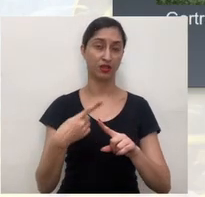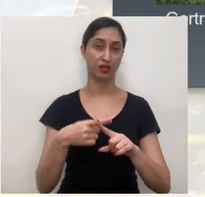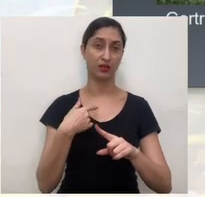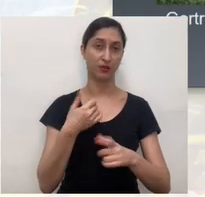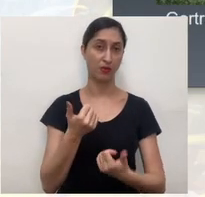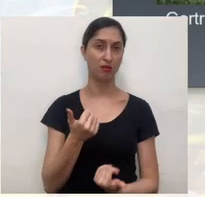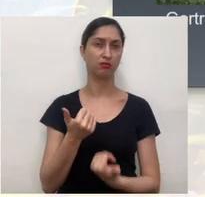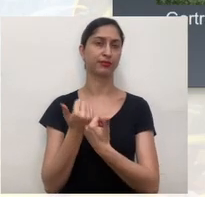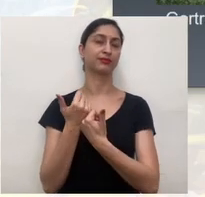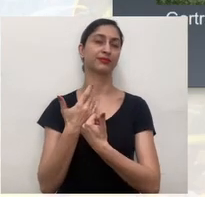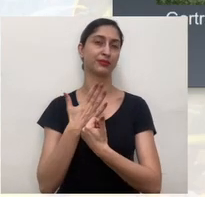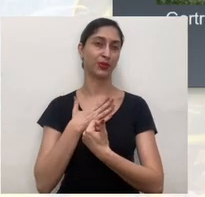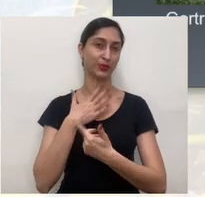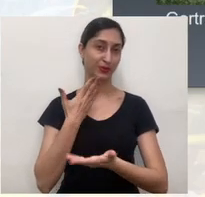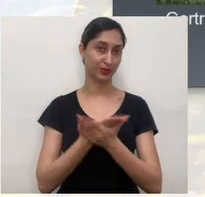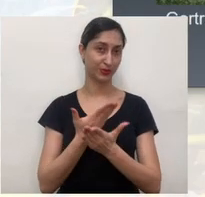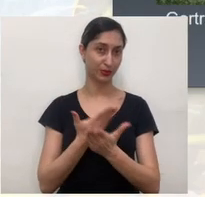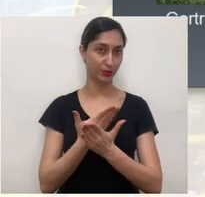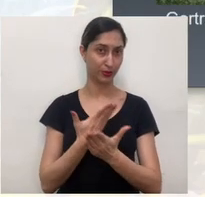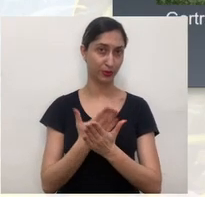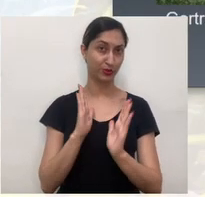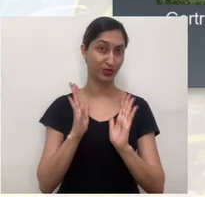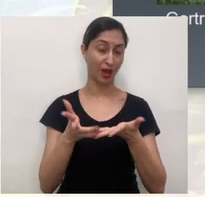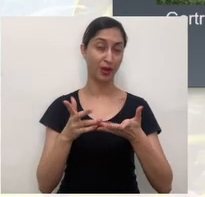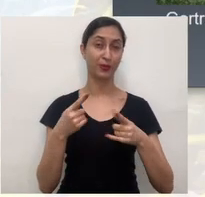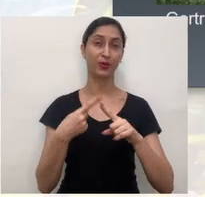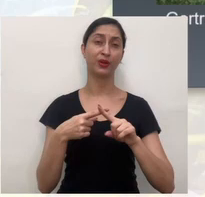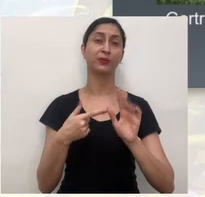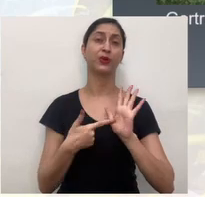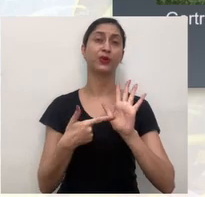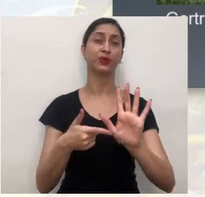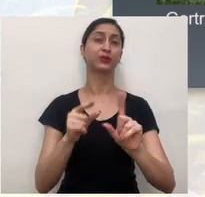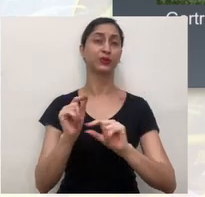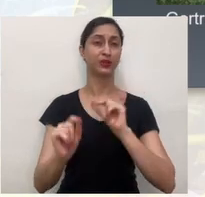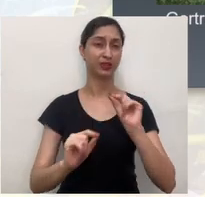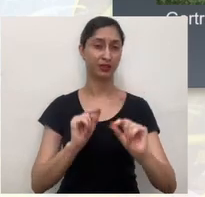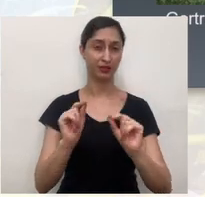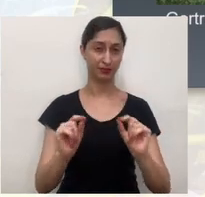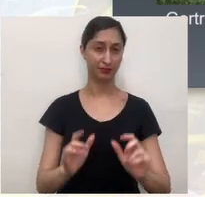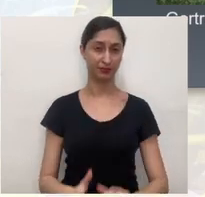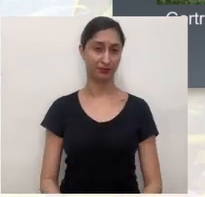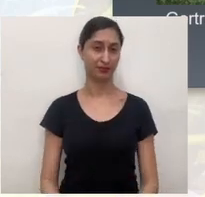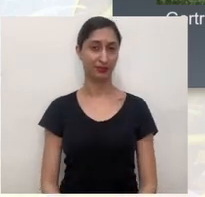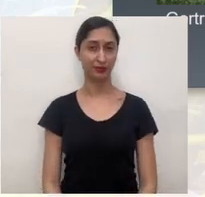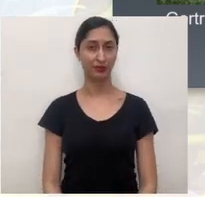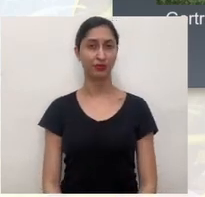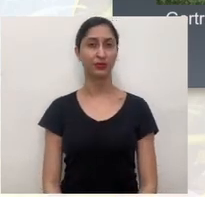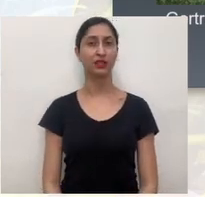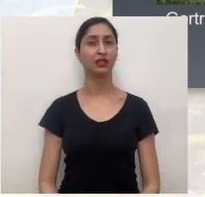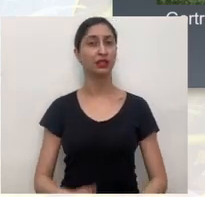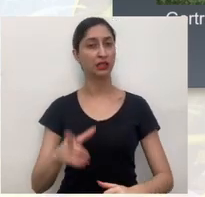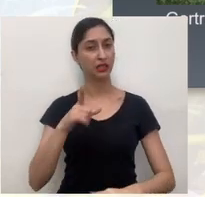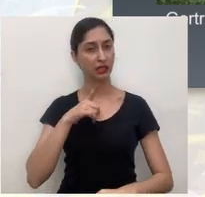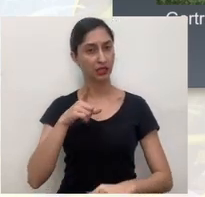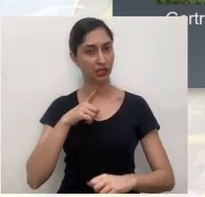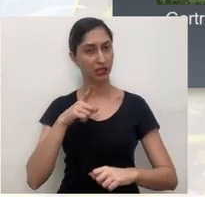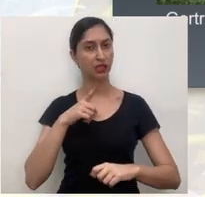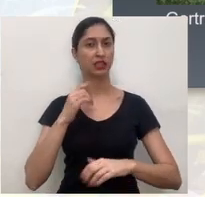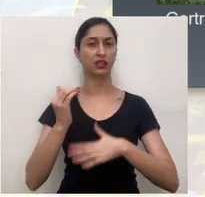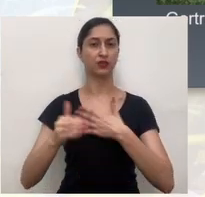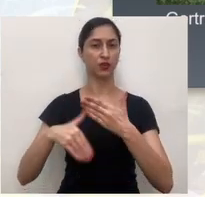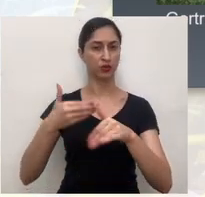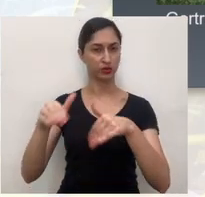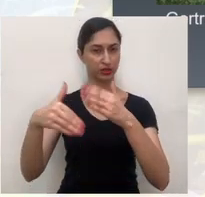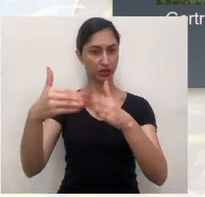tenho estudado, porque isso aí demonstra que há uma evolução, obviamente, há